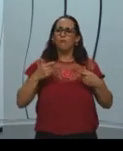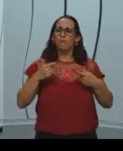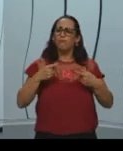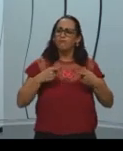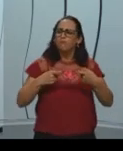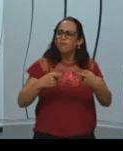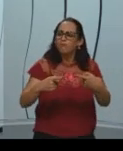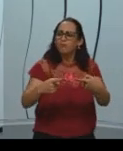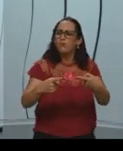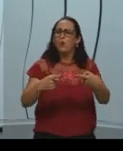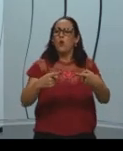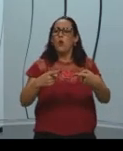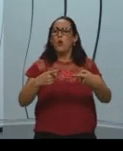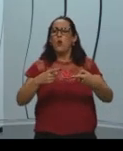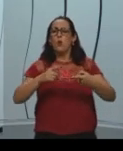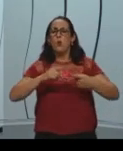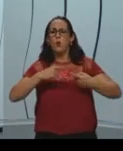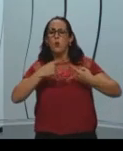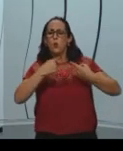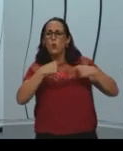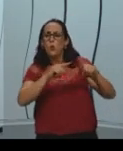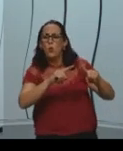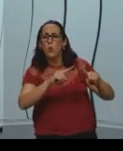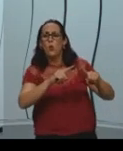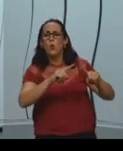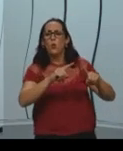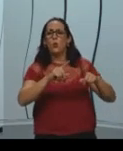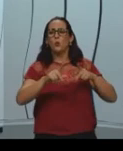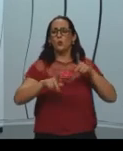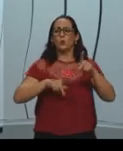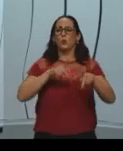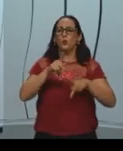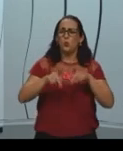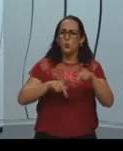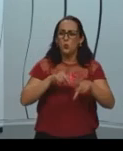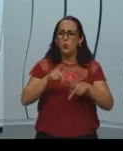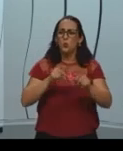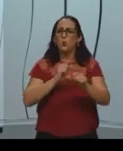eles estavam sendo convertidos, né? Eles estavam ali